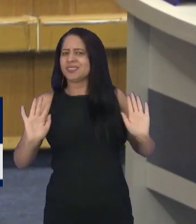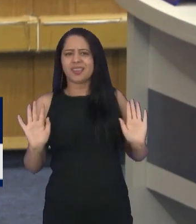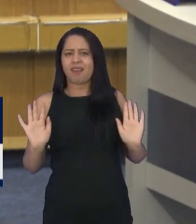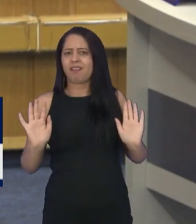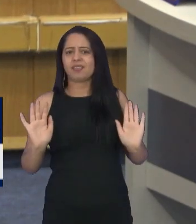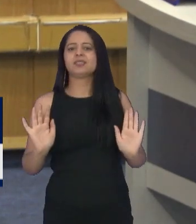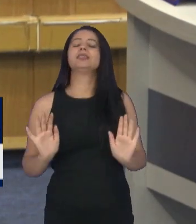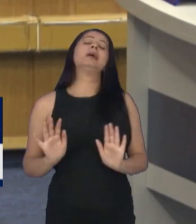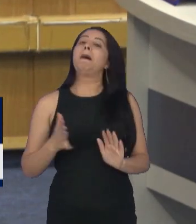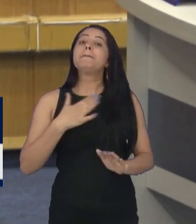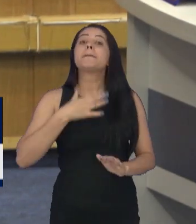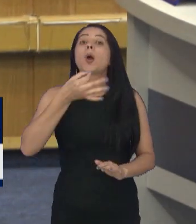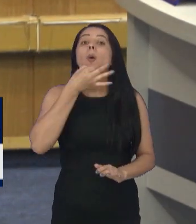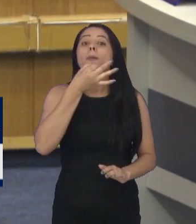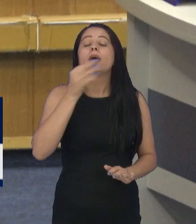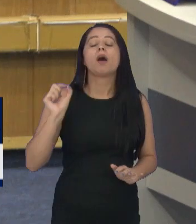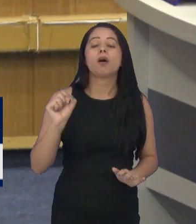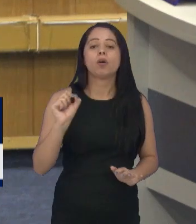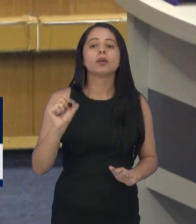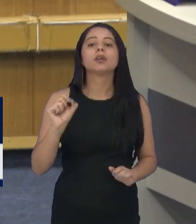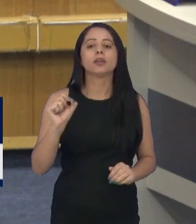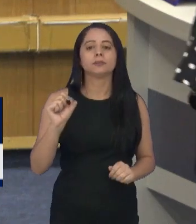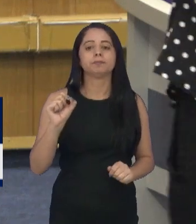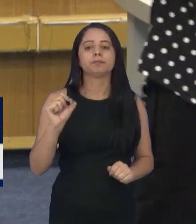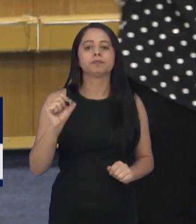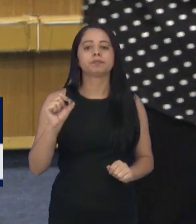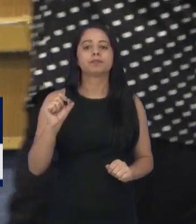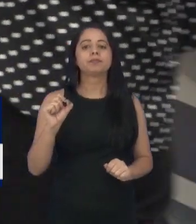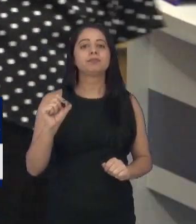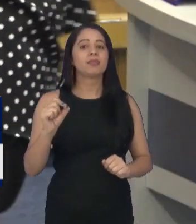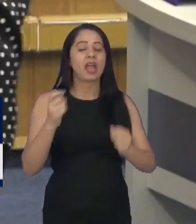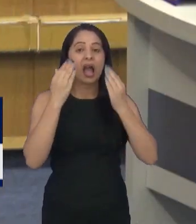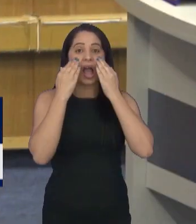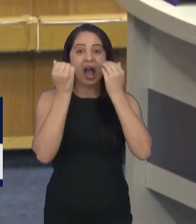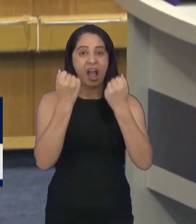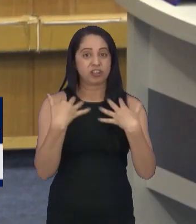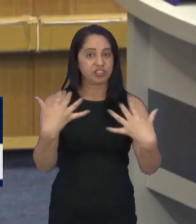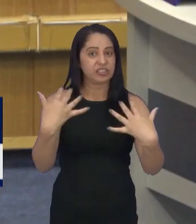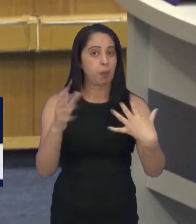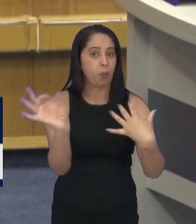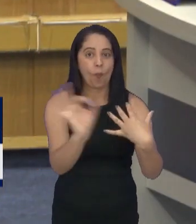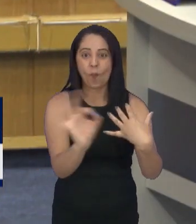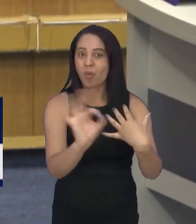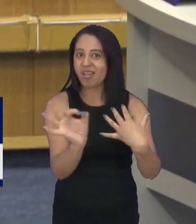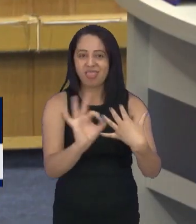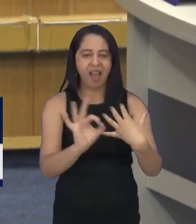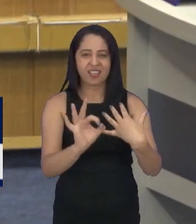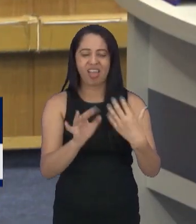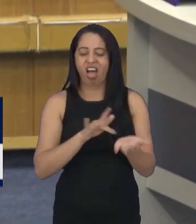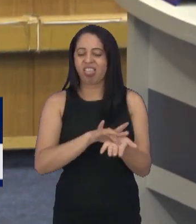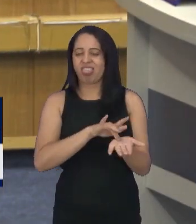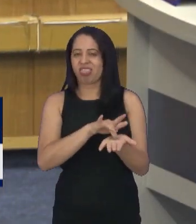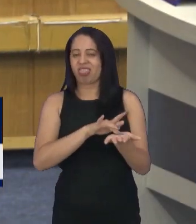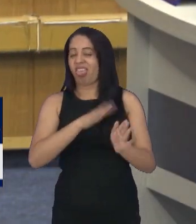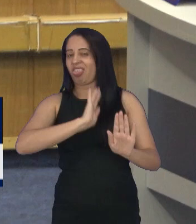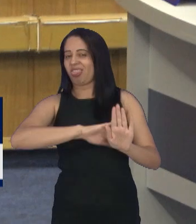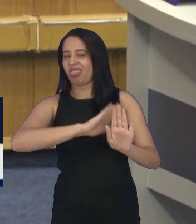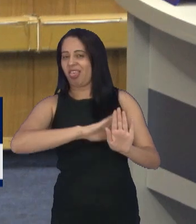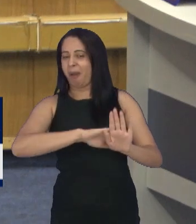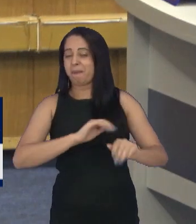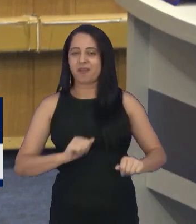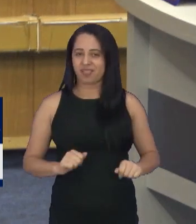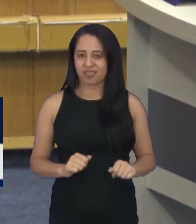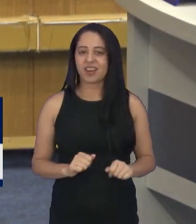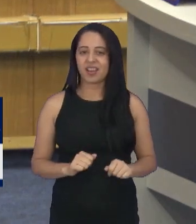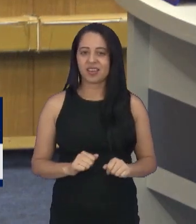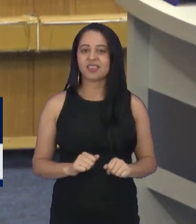acho que estão falando que foi feita a audiência pública, mas não foi feita, ela foi embutida na audiência